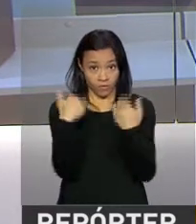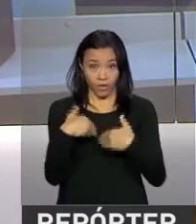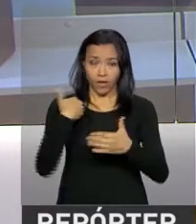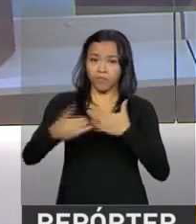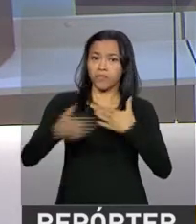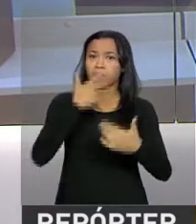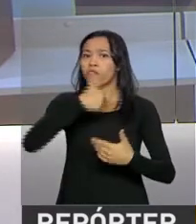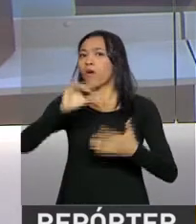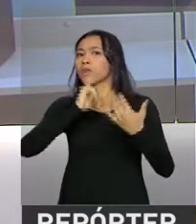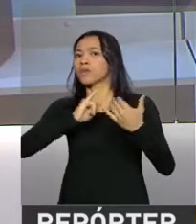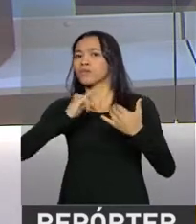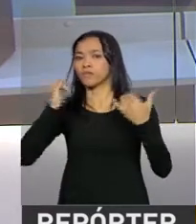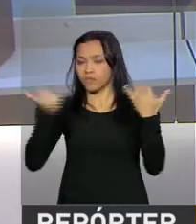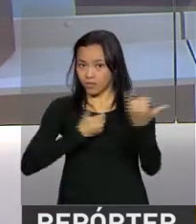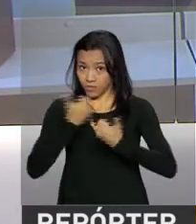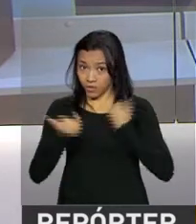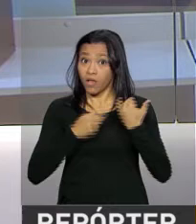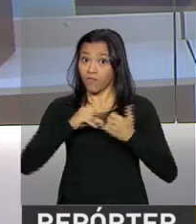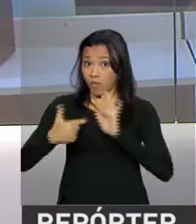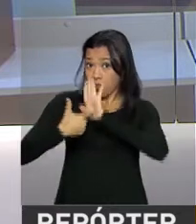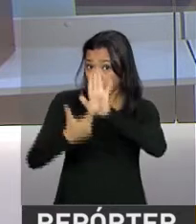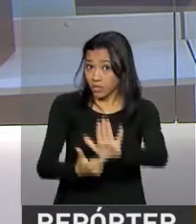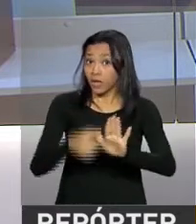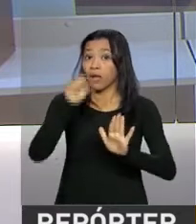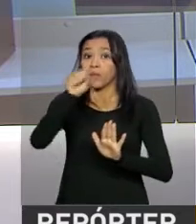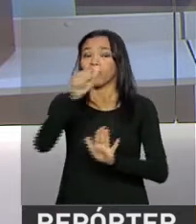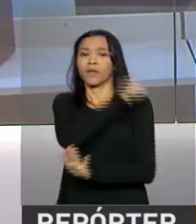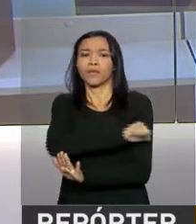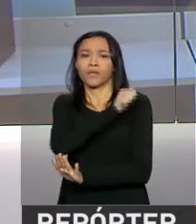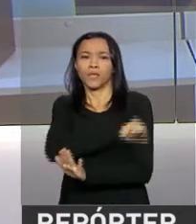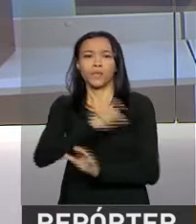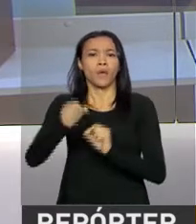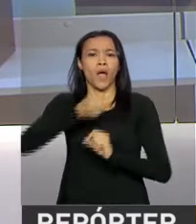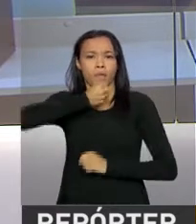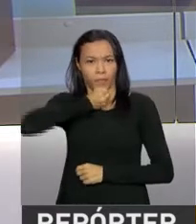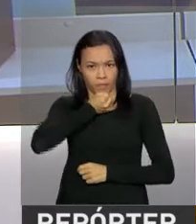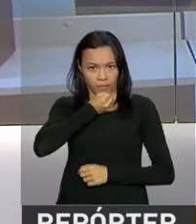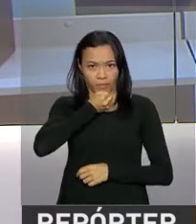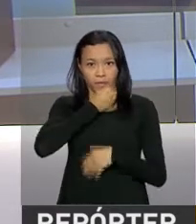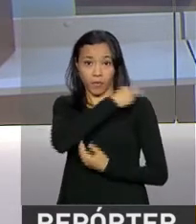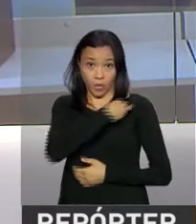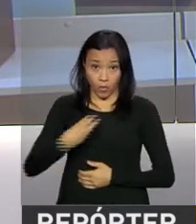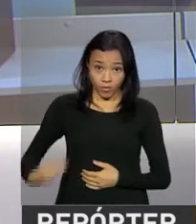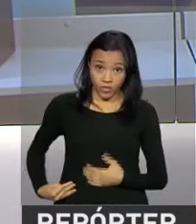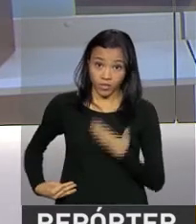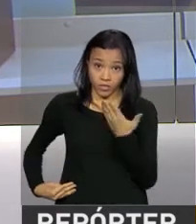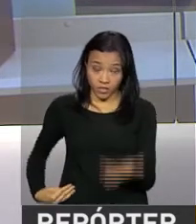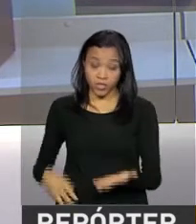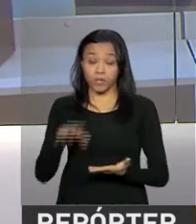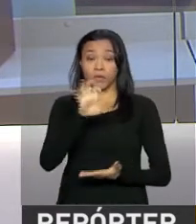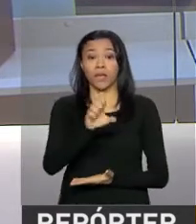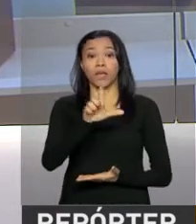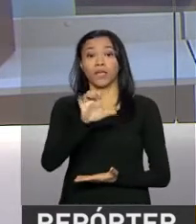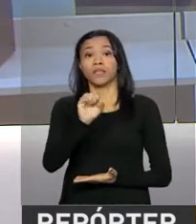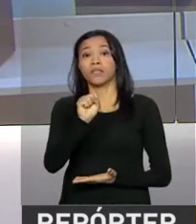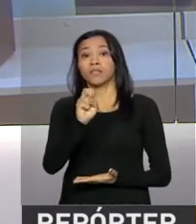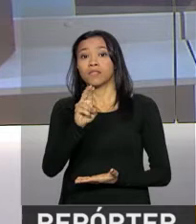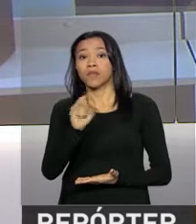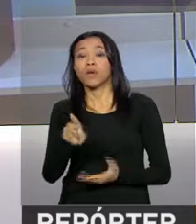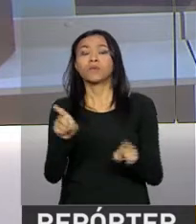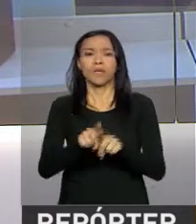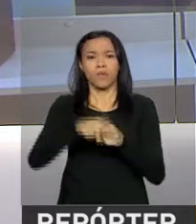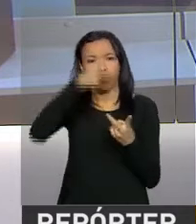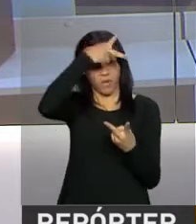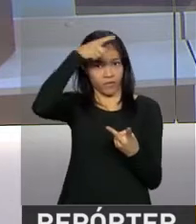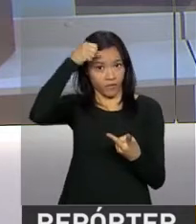informações direto do Rio de Janeiro. Nós vamos apresentar ao vivo para você a coletiva de imprensa com o ministro-chefe da Casa Civil, Eliseu Padilha, e o prefeito